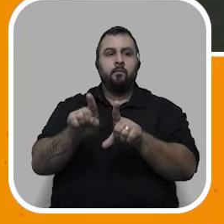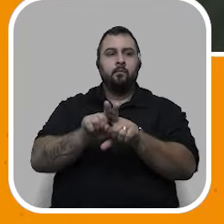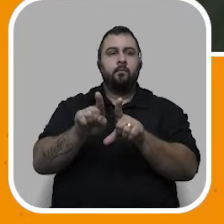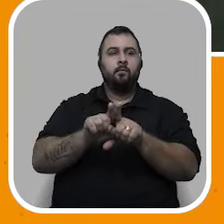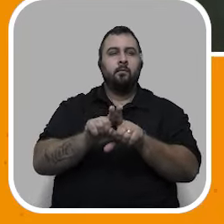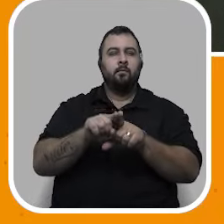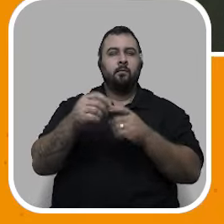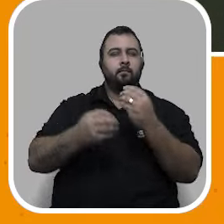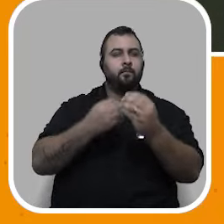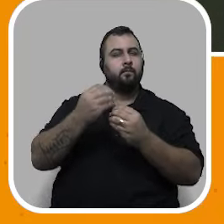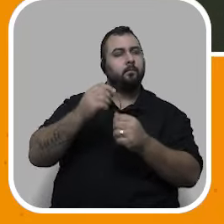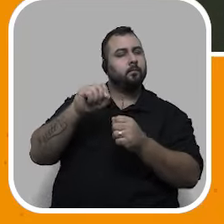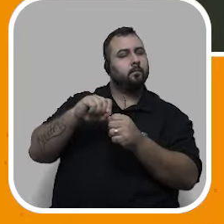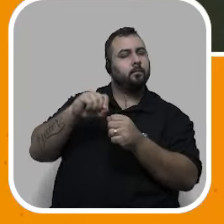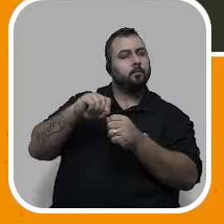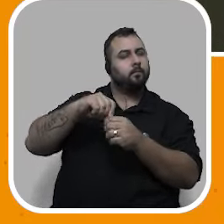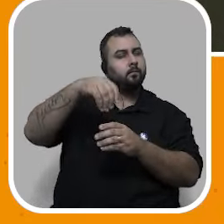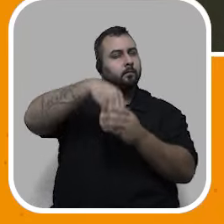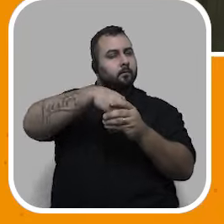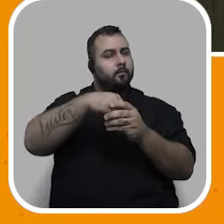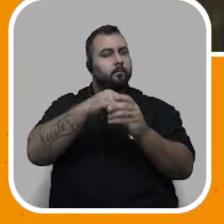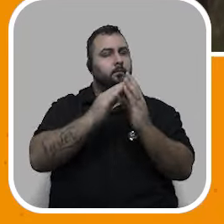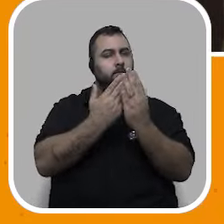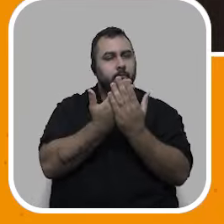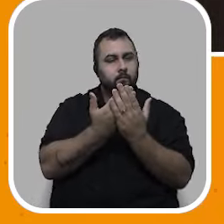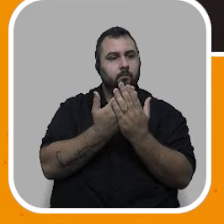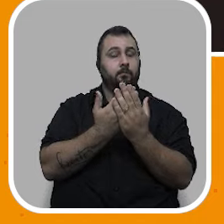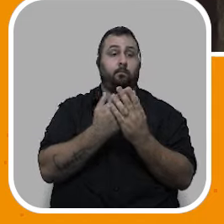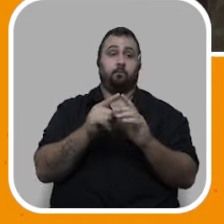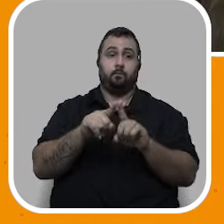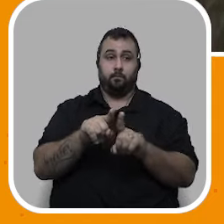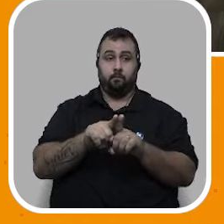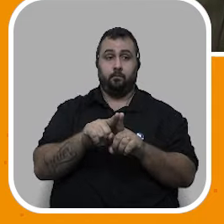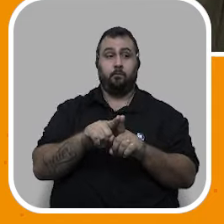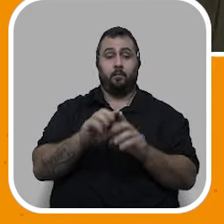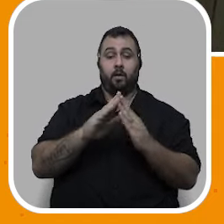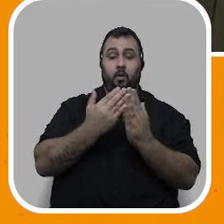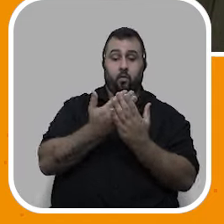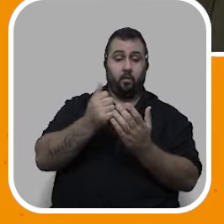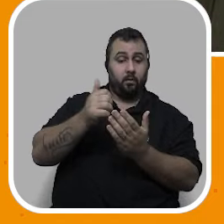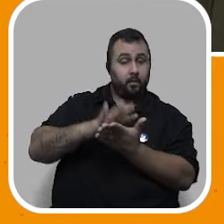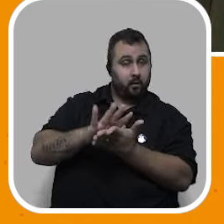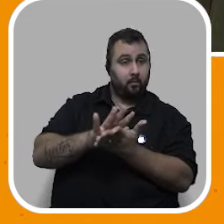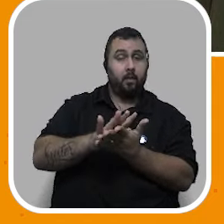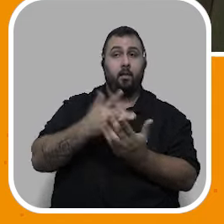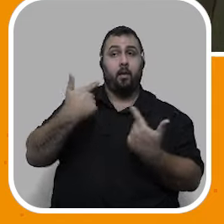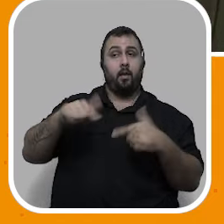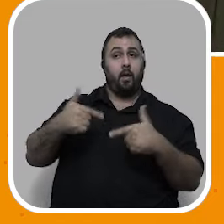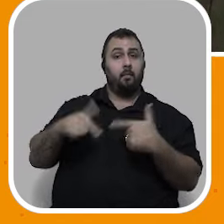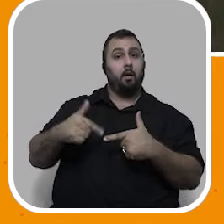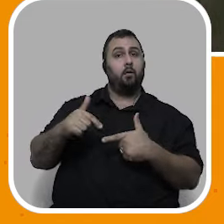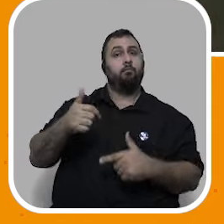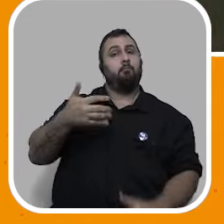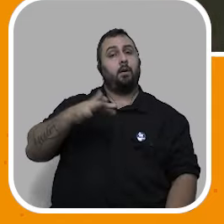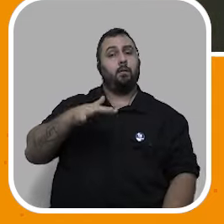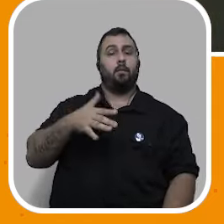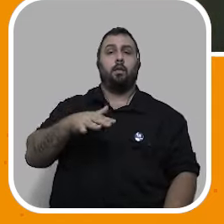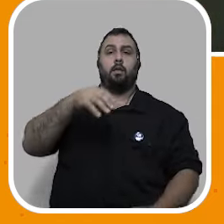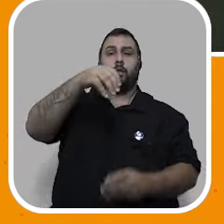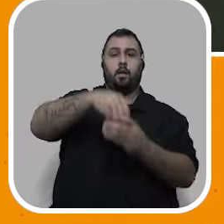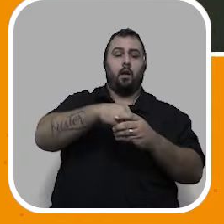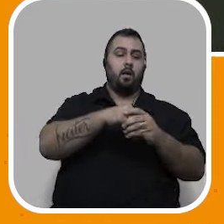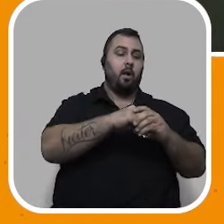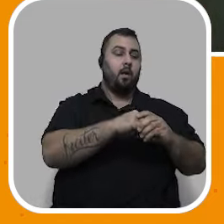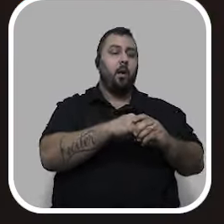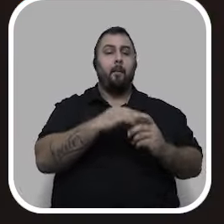fazer na execução dentro do Barracão só para vocês entenderem a gente trabalha em média dentro de um barracão de escola de